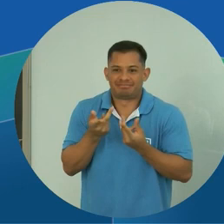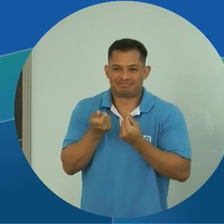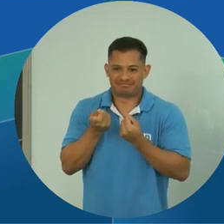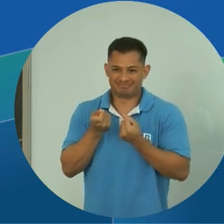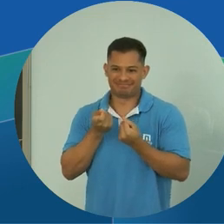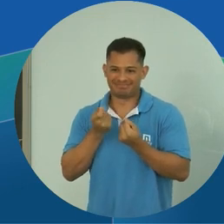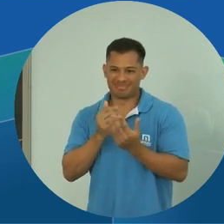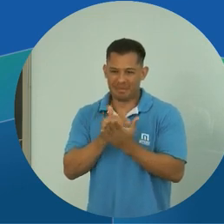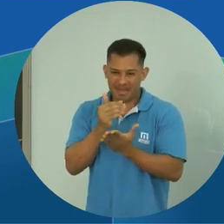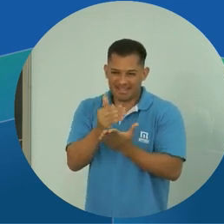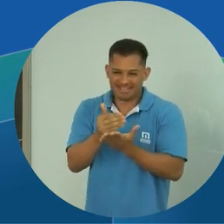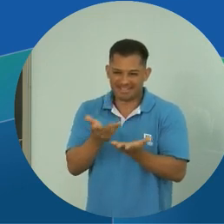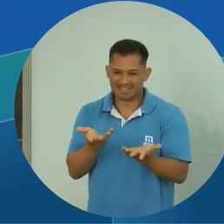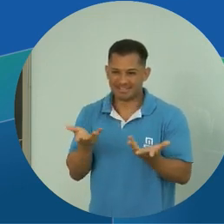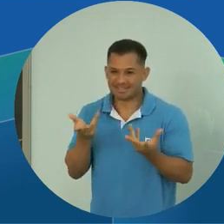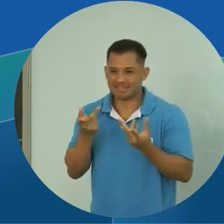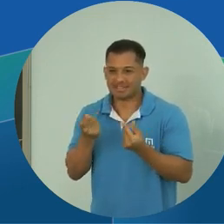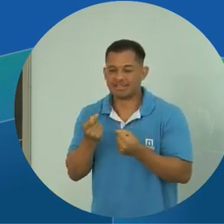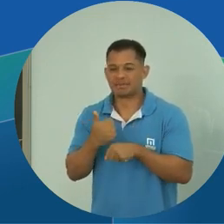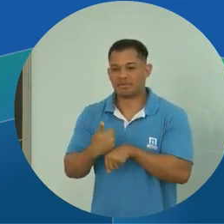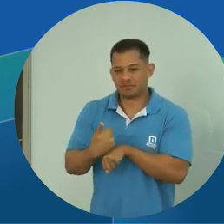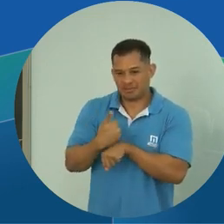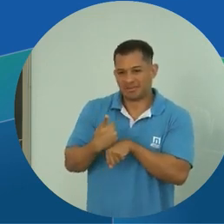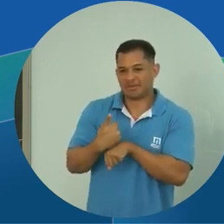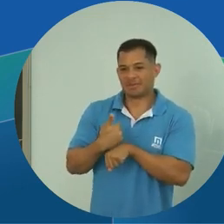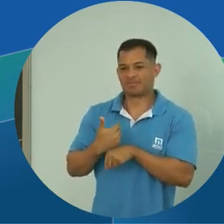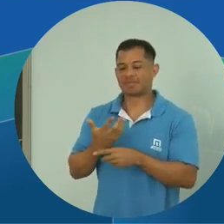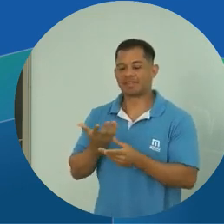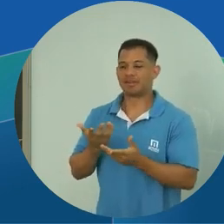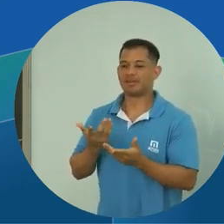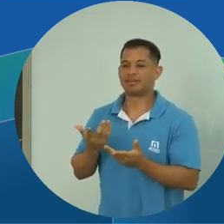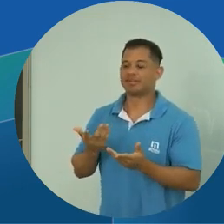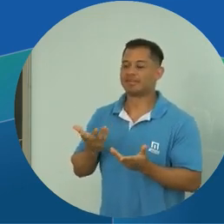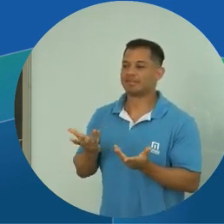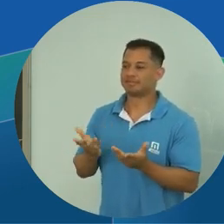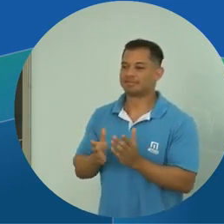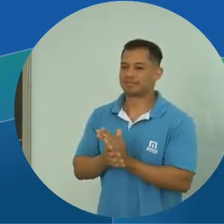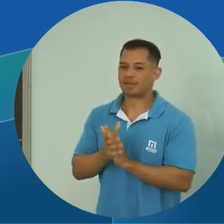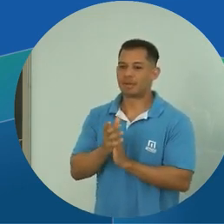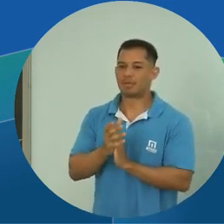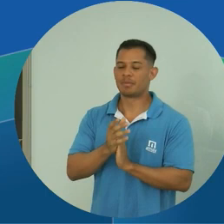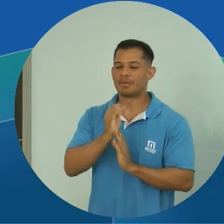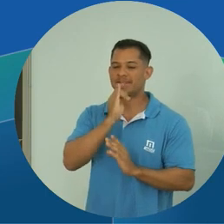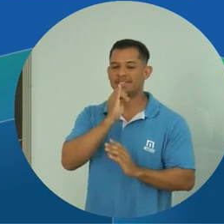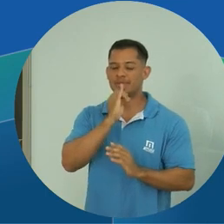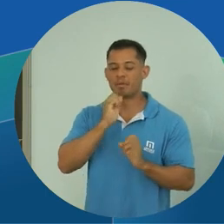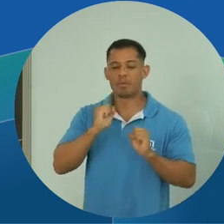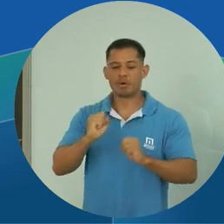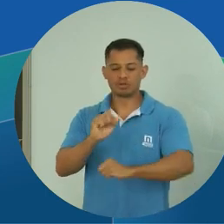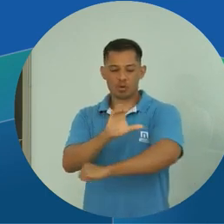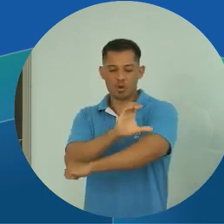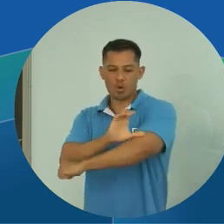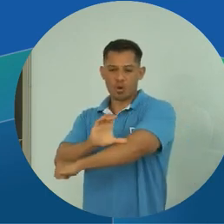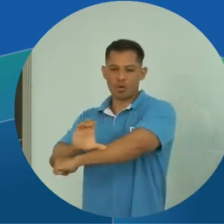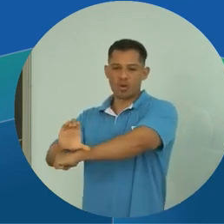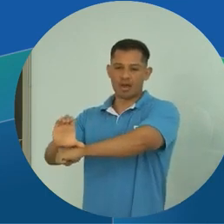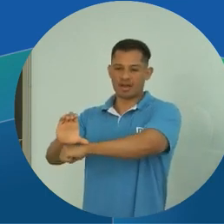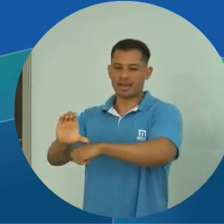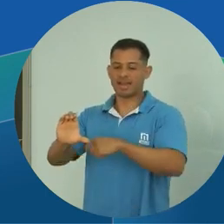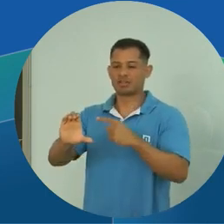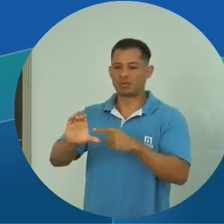é simples, né? Não é botar a bomba lá, porque você pode ter o concreto mais fluido, com maior